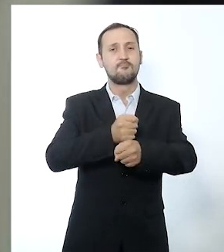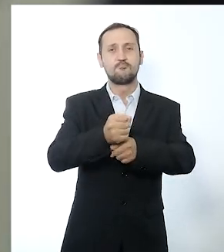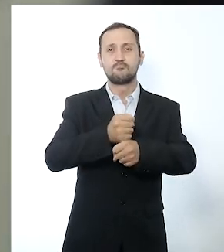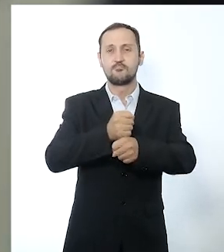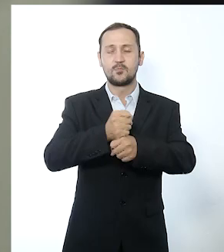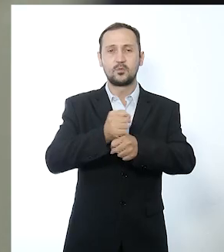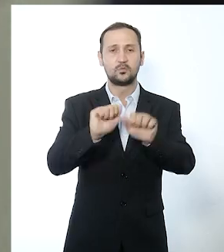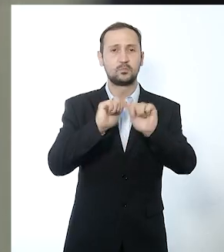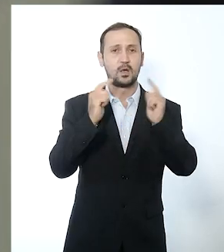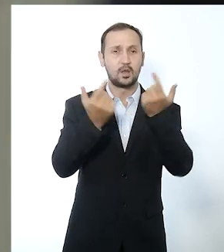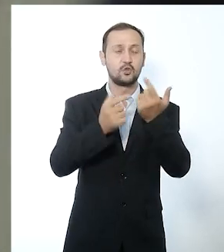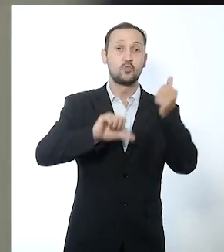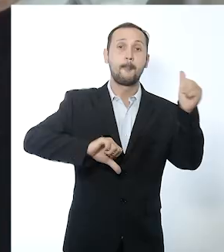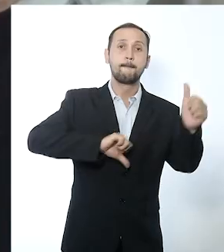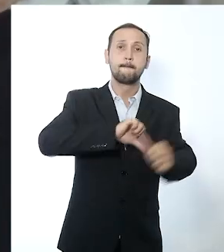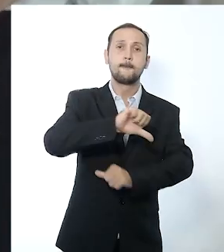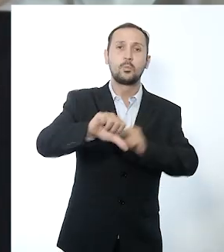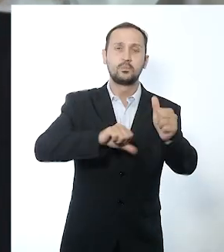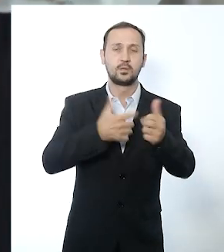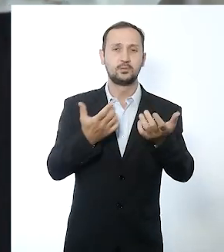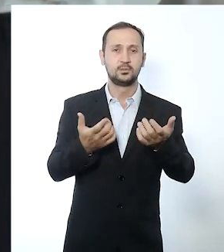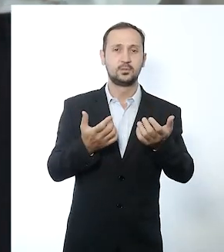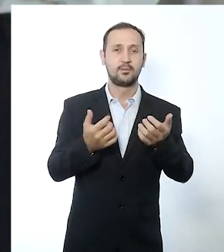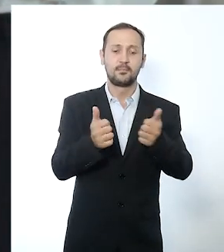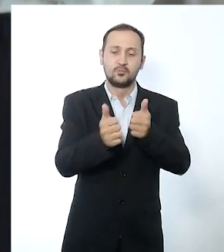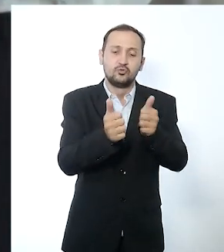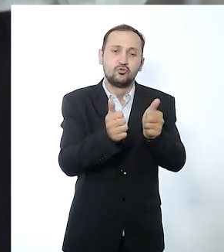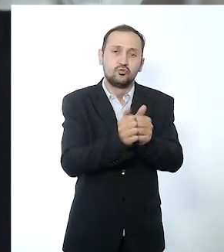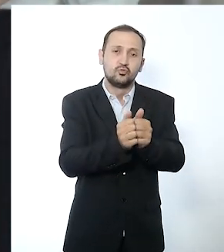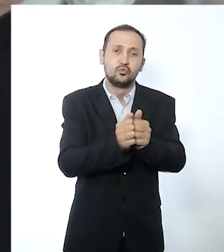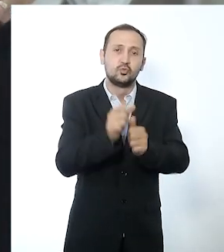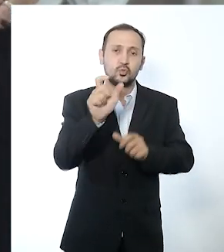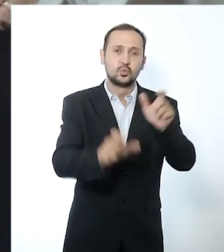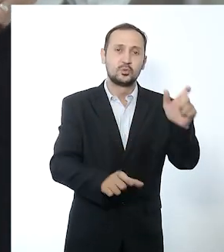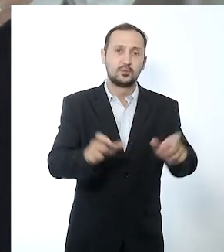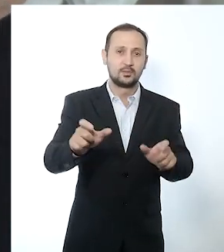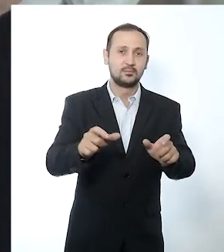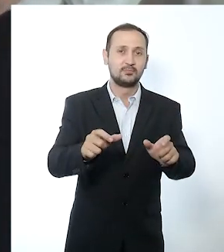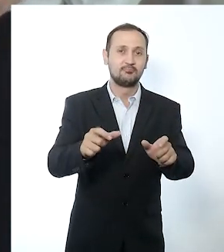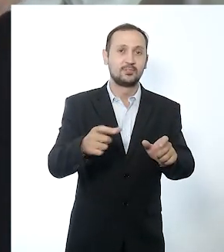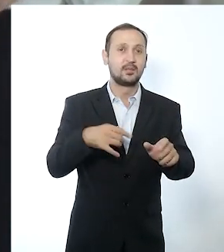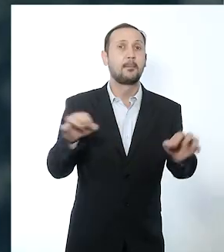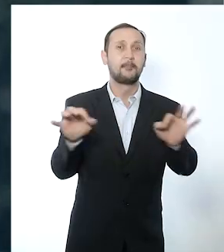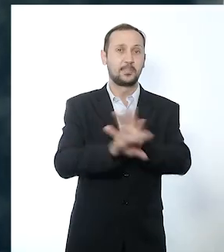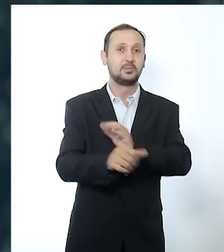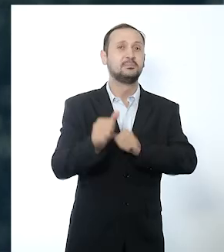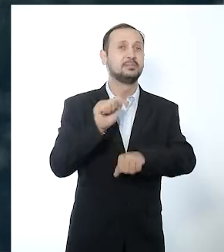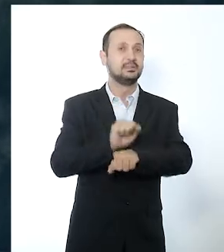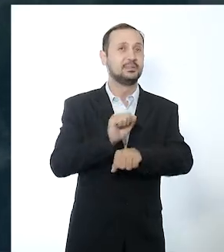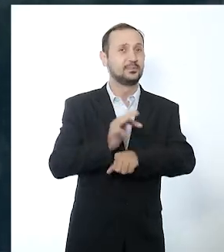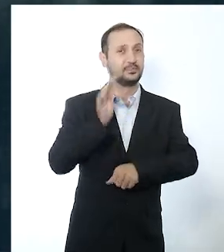de uma Assembleia renovada. Mais próxima do cidadão. E pronta para o futuro.